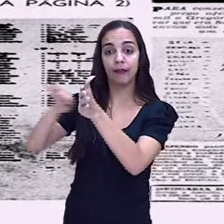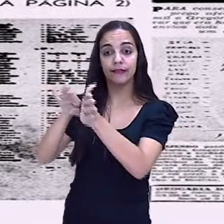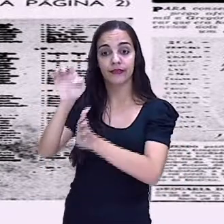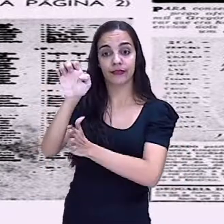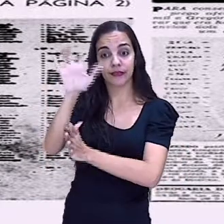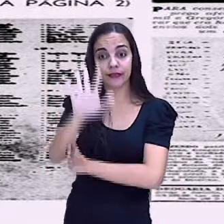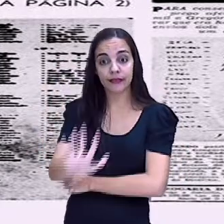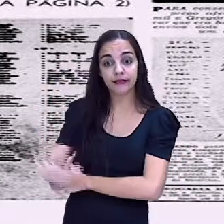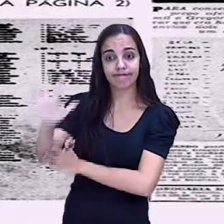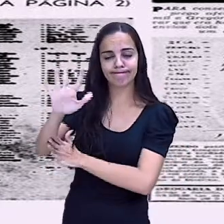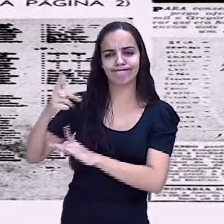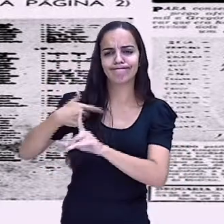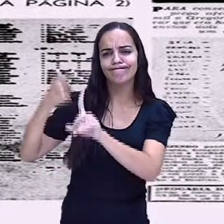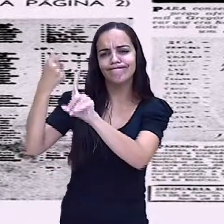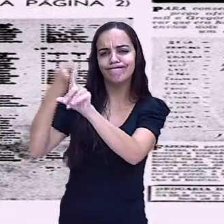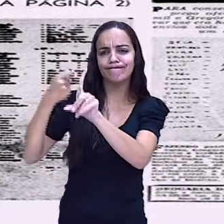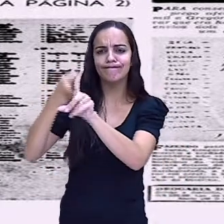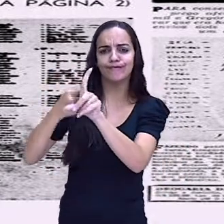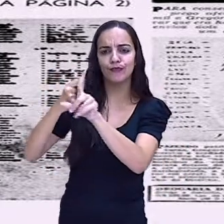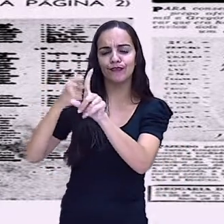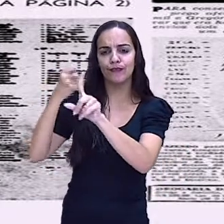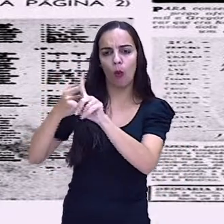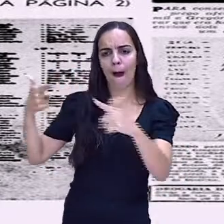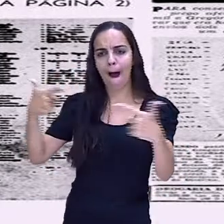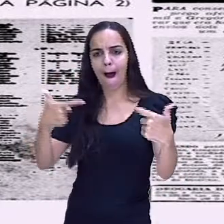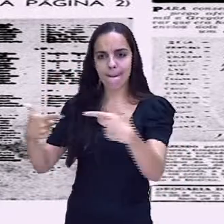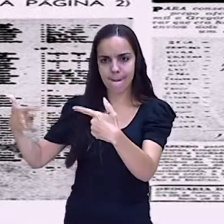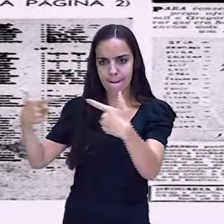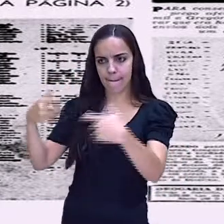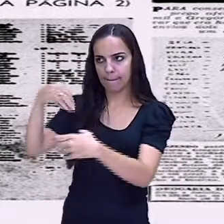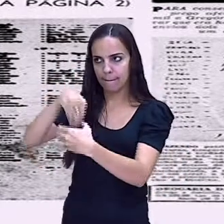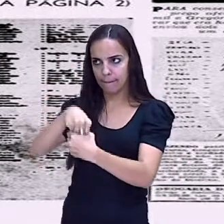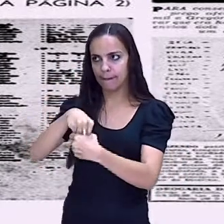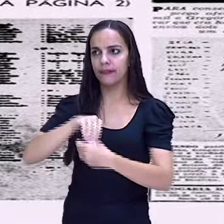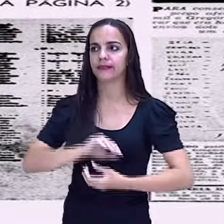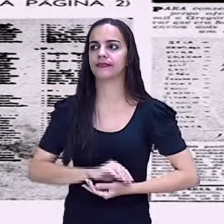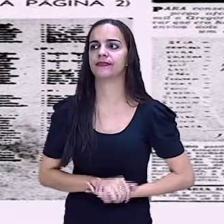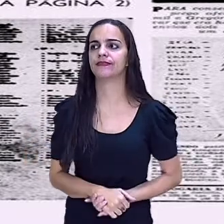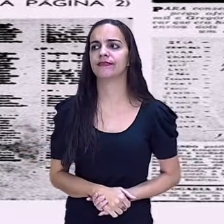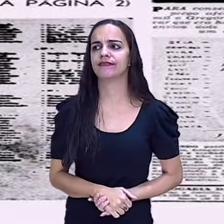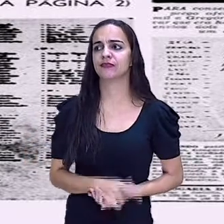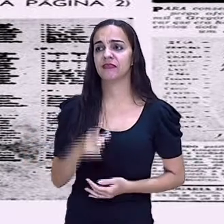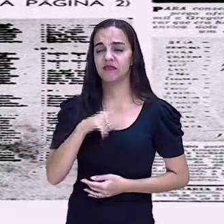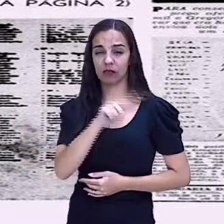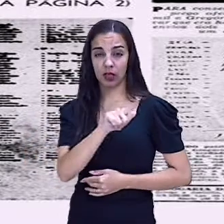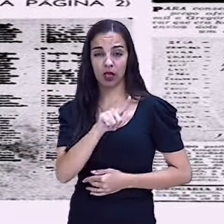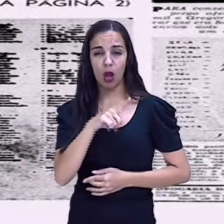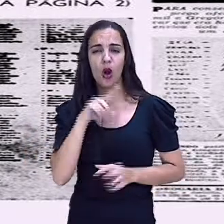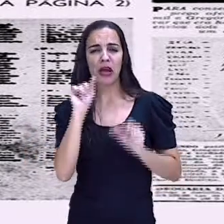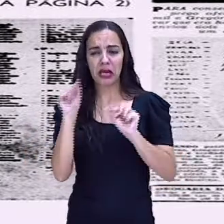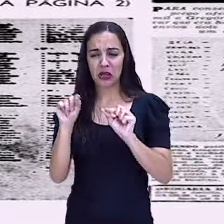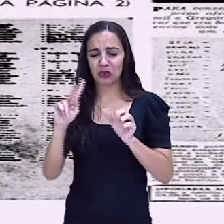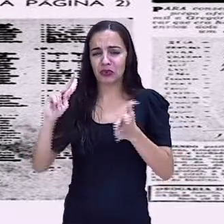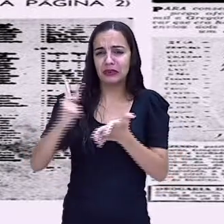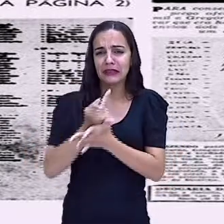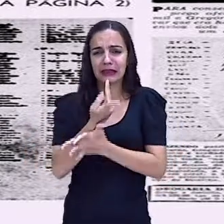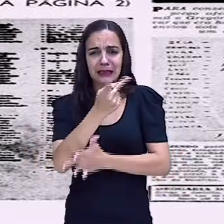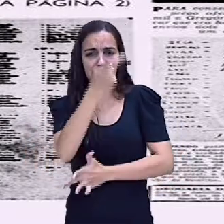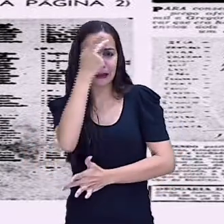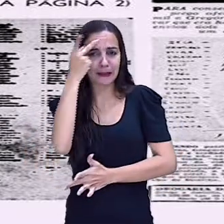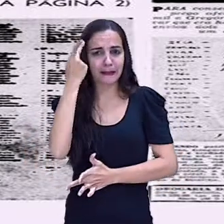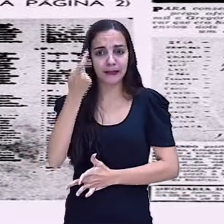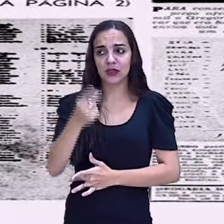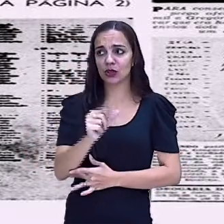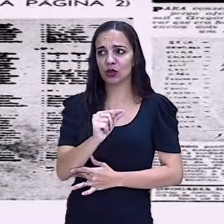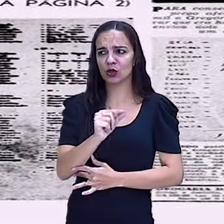em defesa dos valores democráticos. Esse quadro refletiu diretamente em partes da